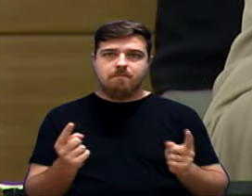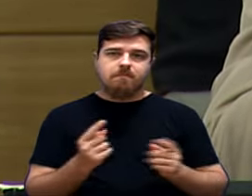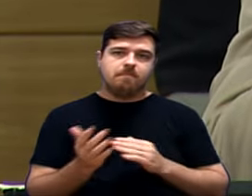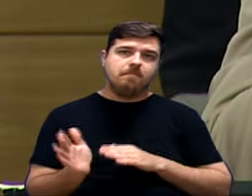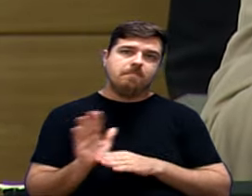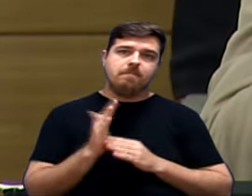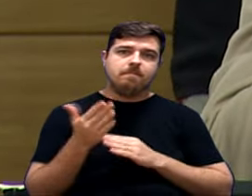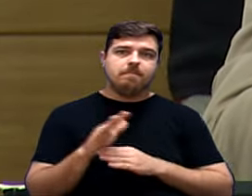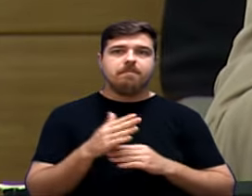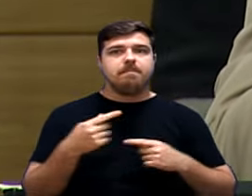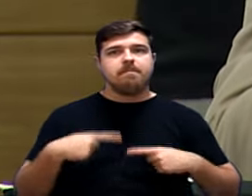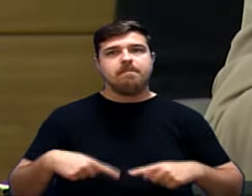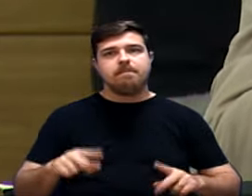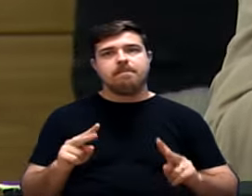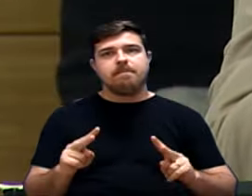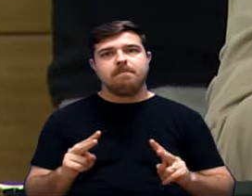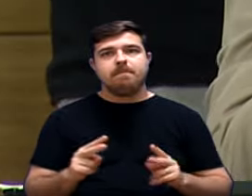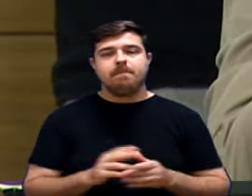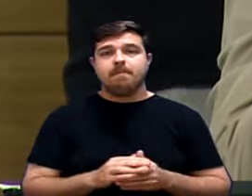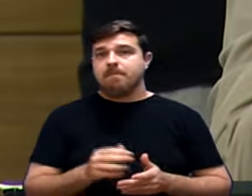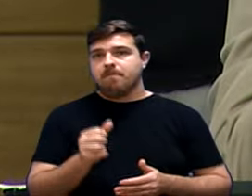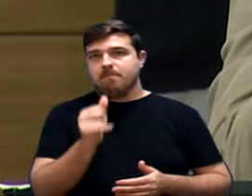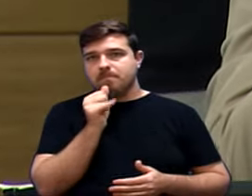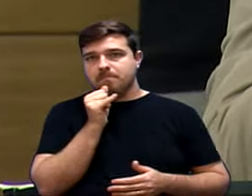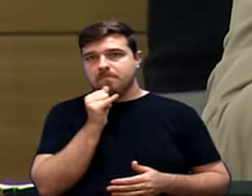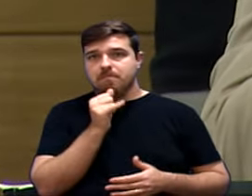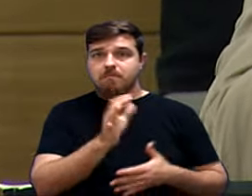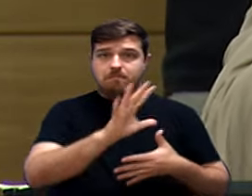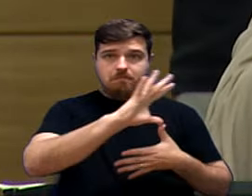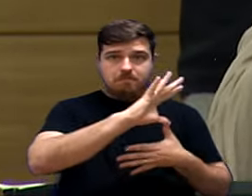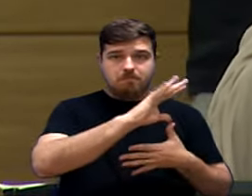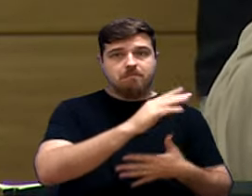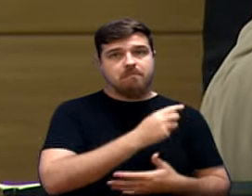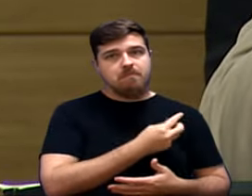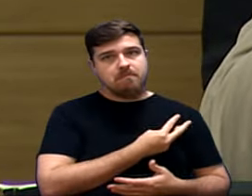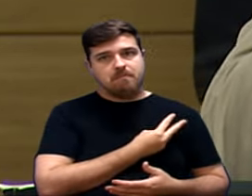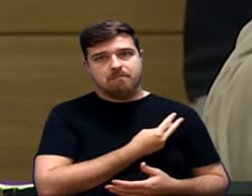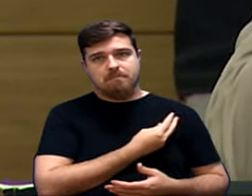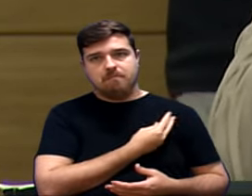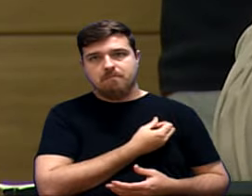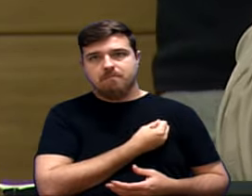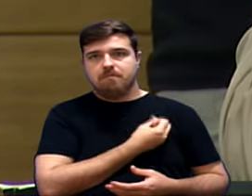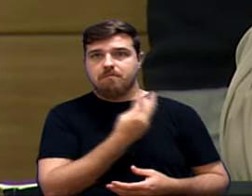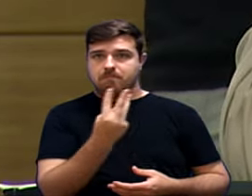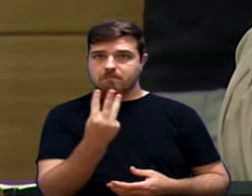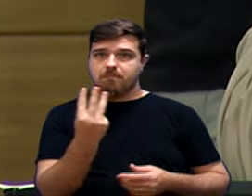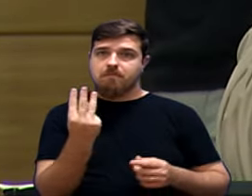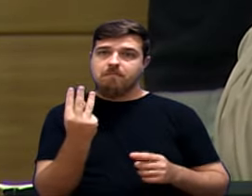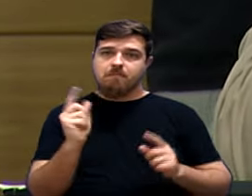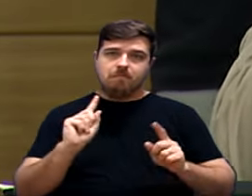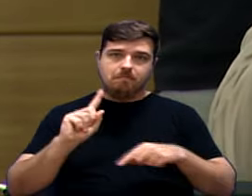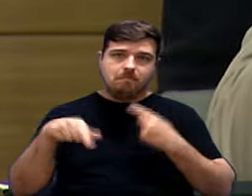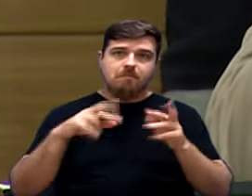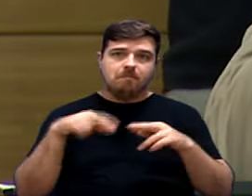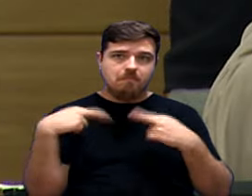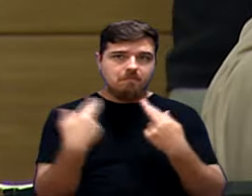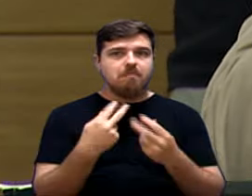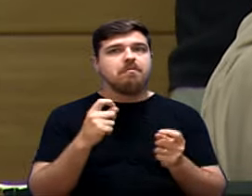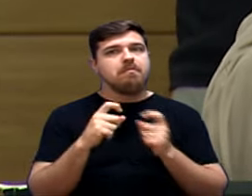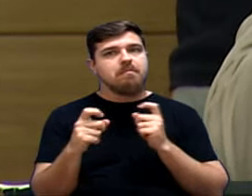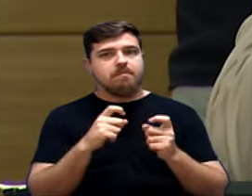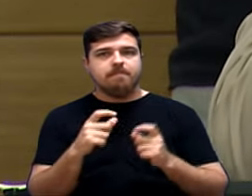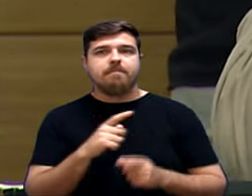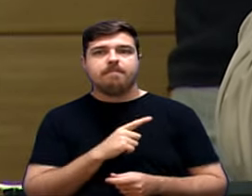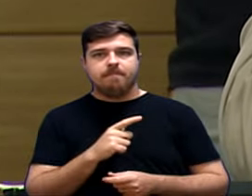do outro inclusive o mapa 3 que pras próximas reuniões vai ser discutido também